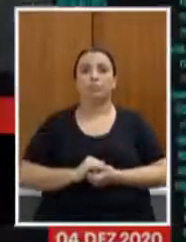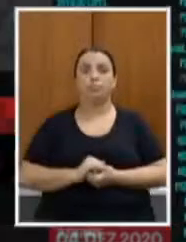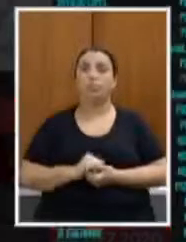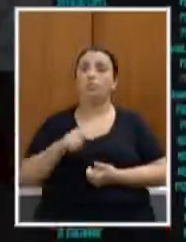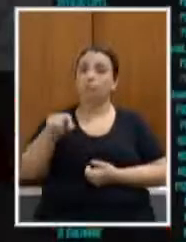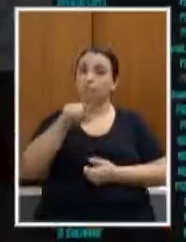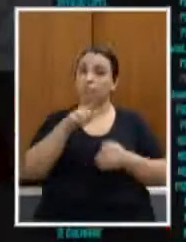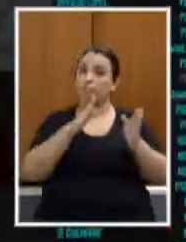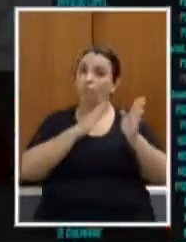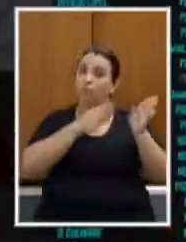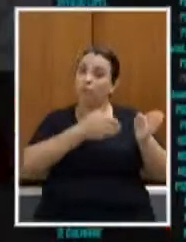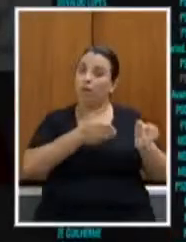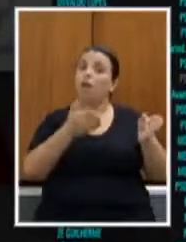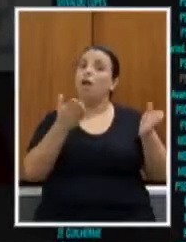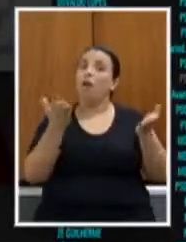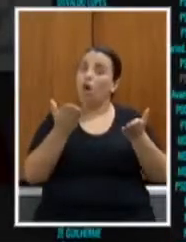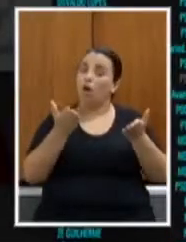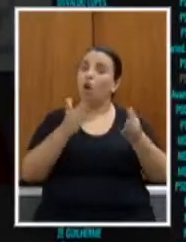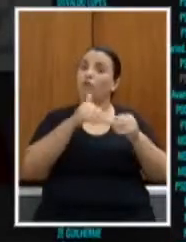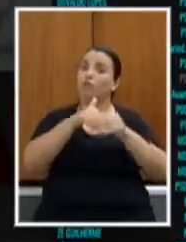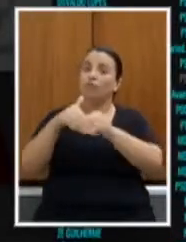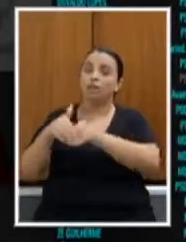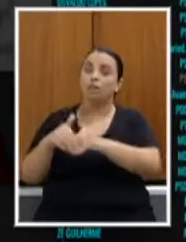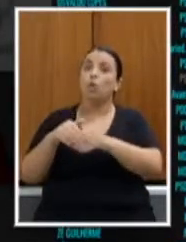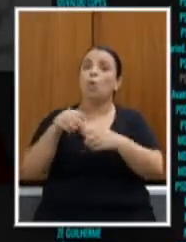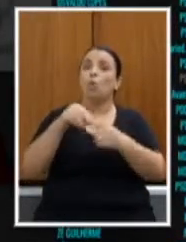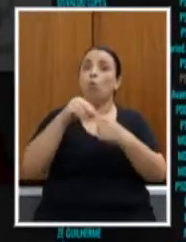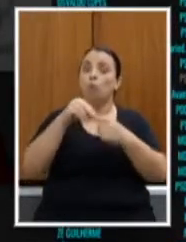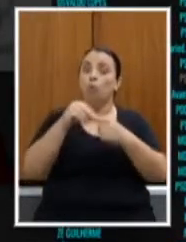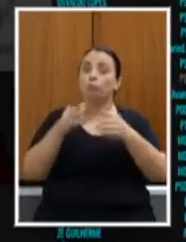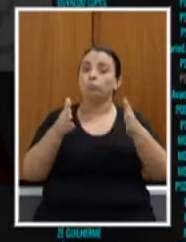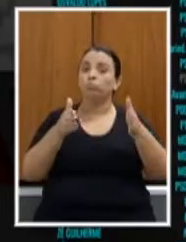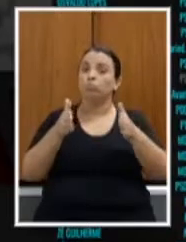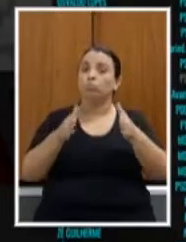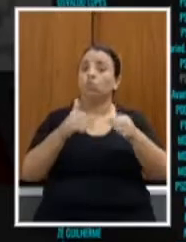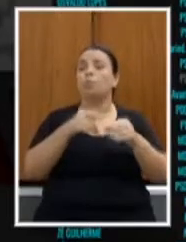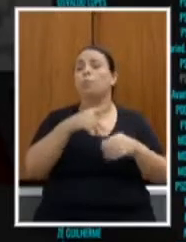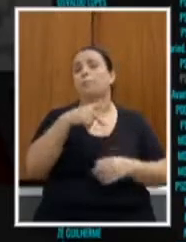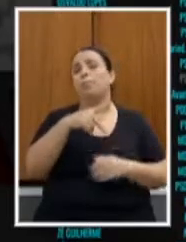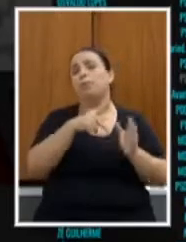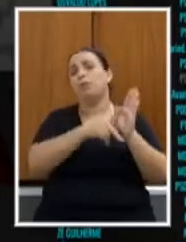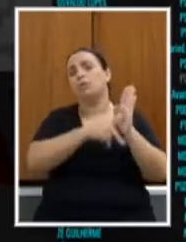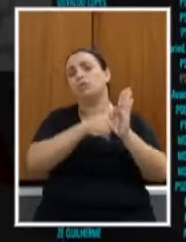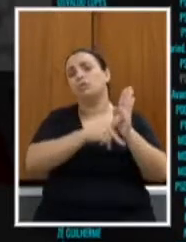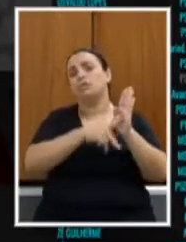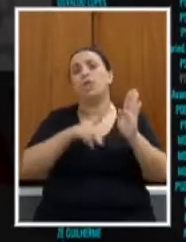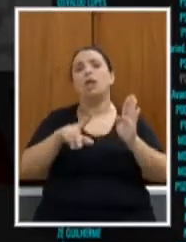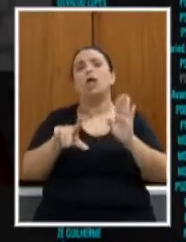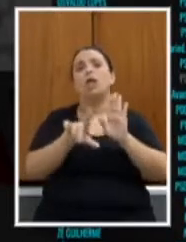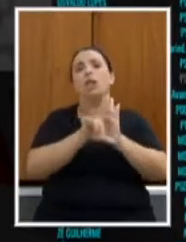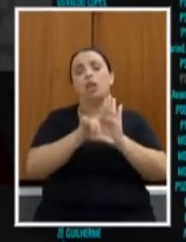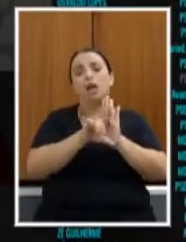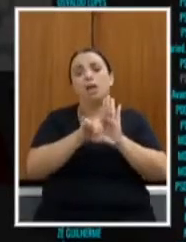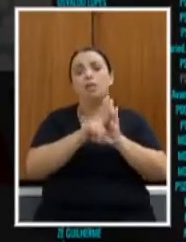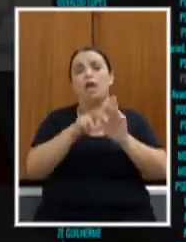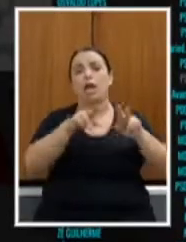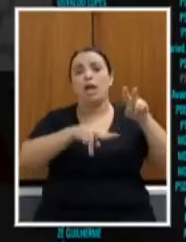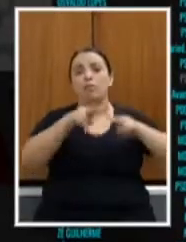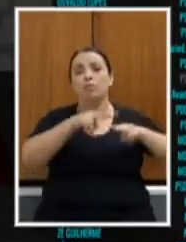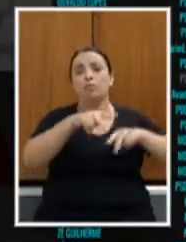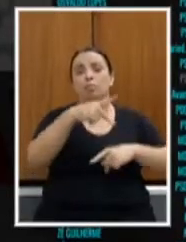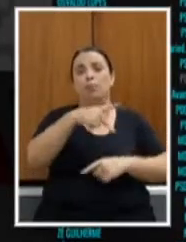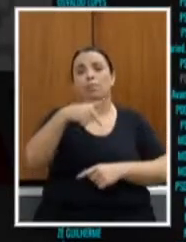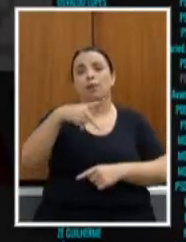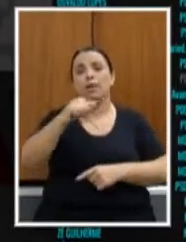Você acompanha agora a votação em turno único de um projeto de lei do governador que trata da revisão do PPAG, que é o